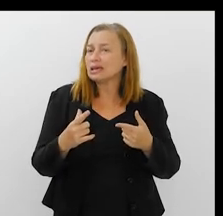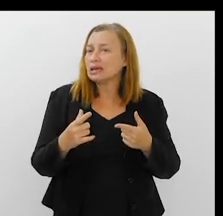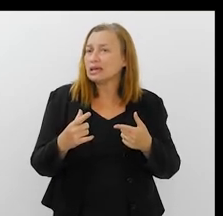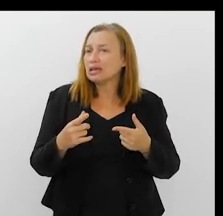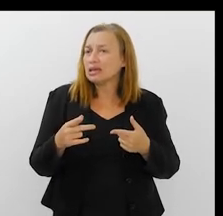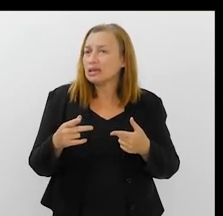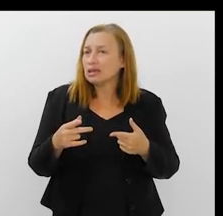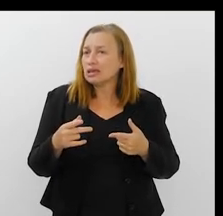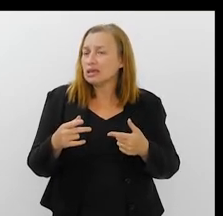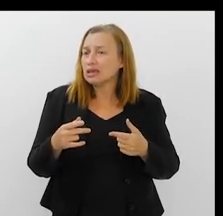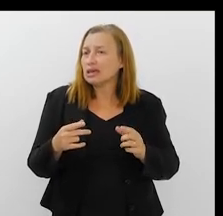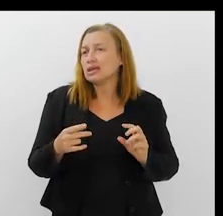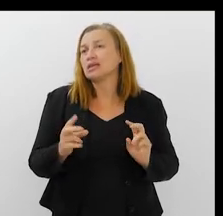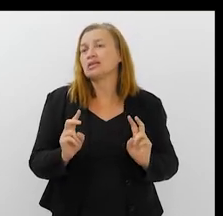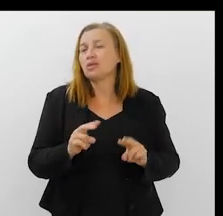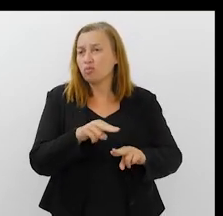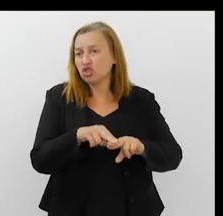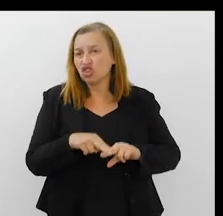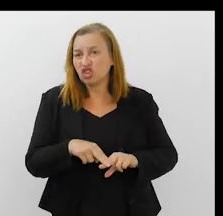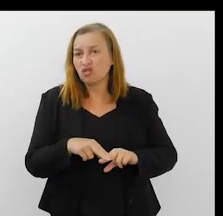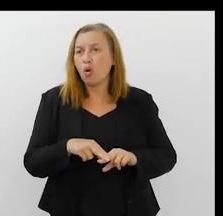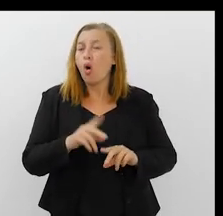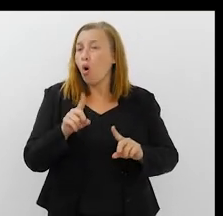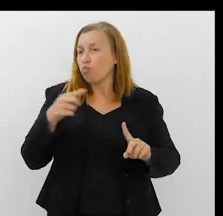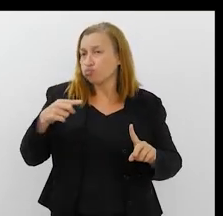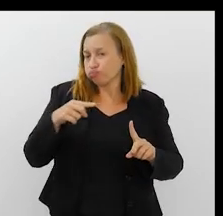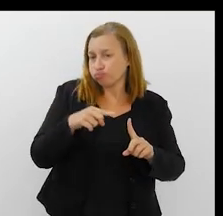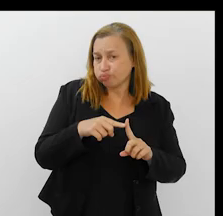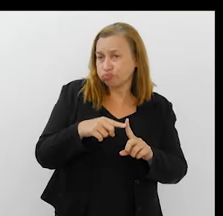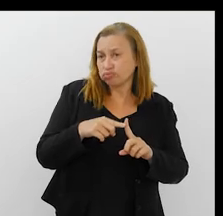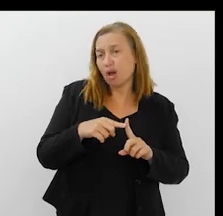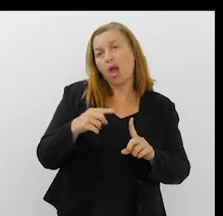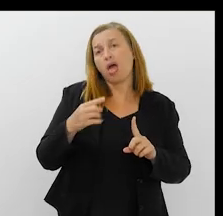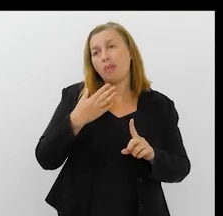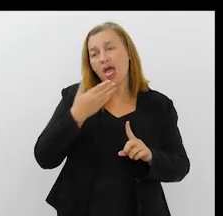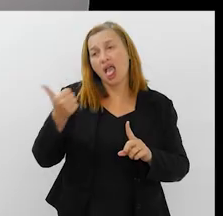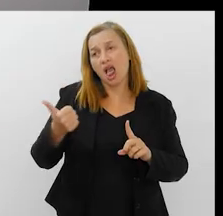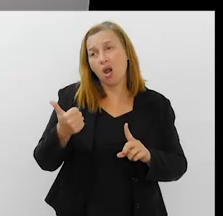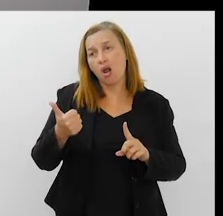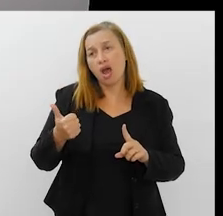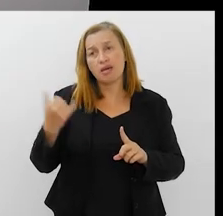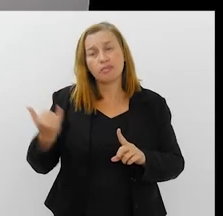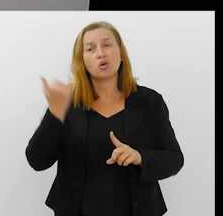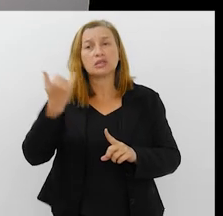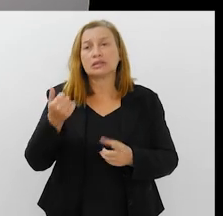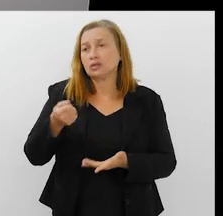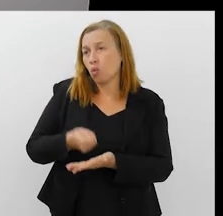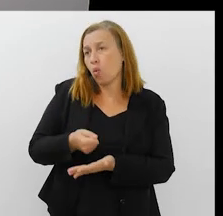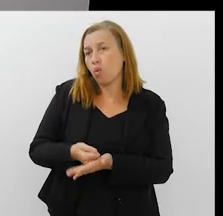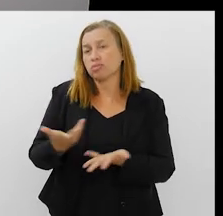máxima de dizer que o primeiro passo é o mais importante, e o primeiro passo é quanto você vai me cobrar.